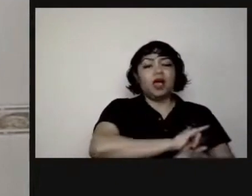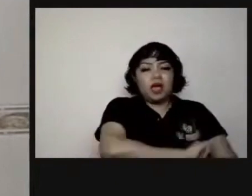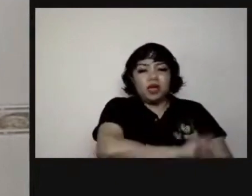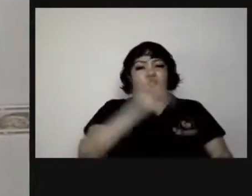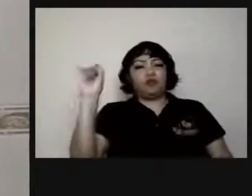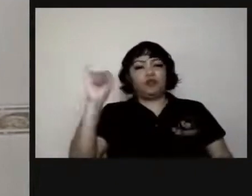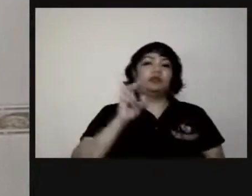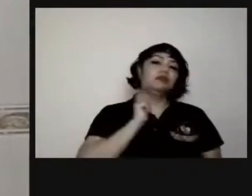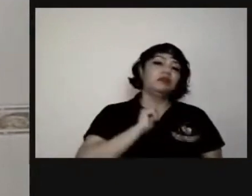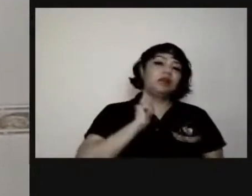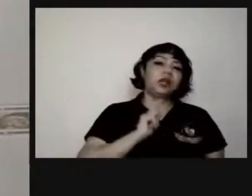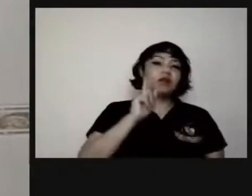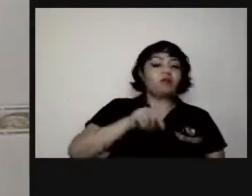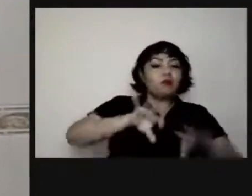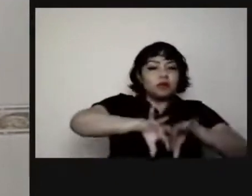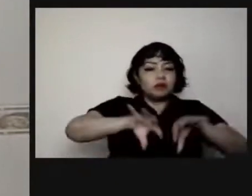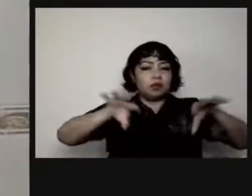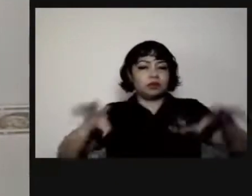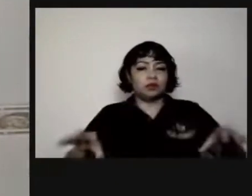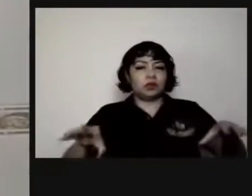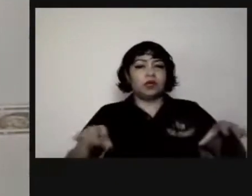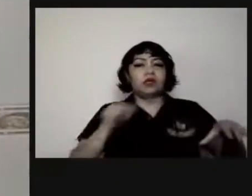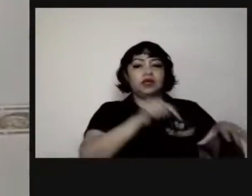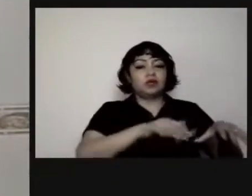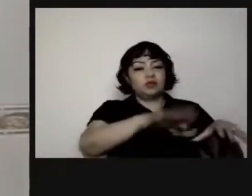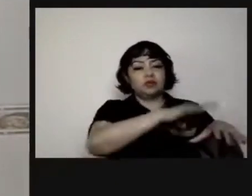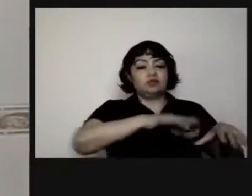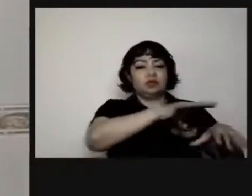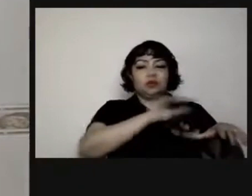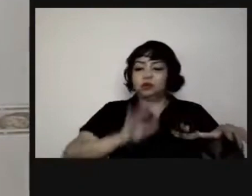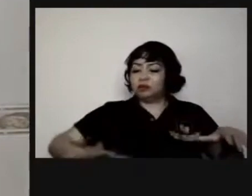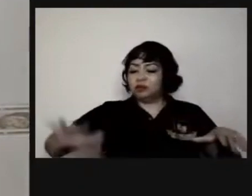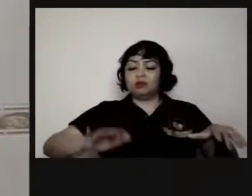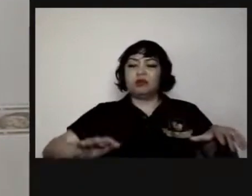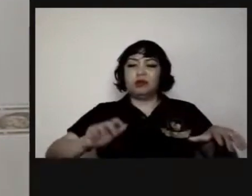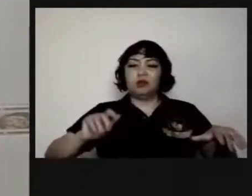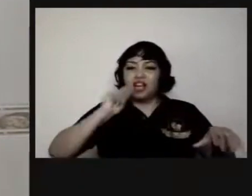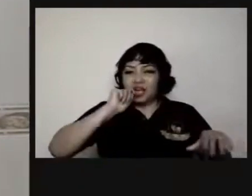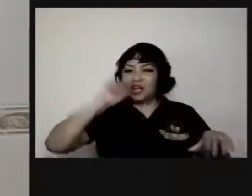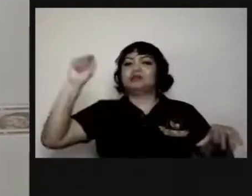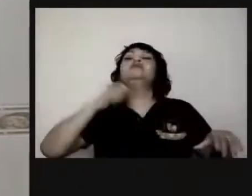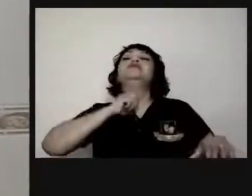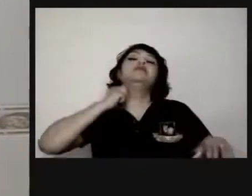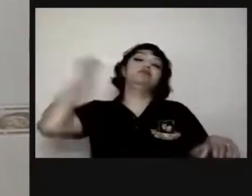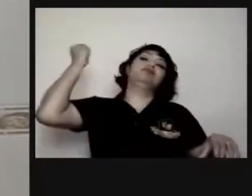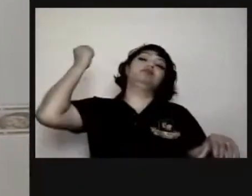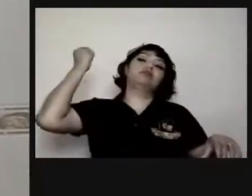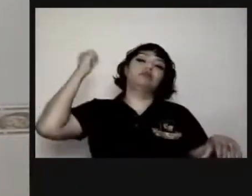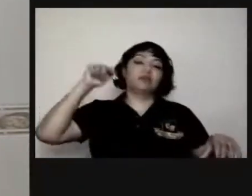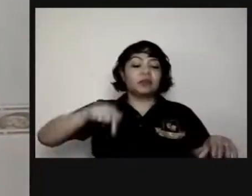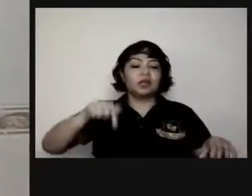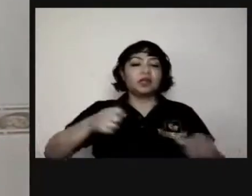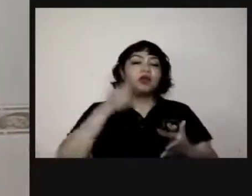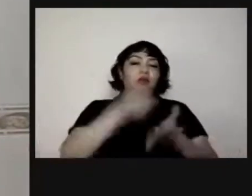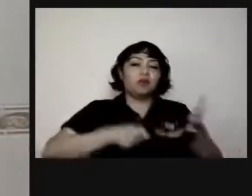que desejava uma república ministrada. Tiradentes participava do grupo revoltista, descontente com a carga